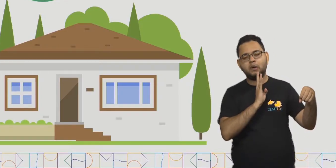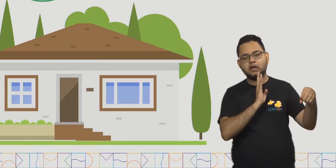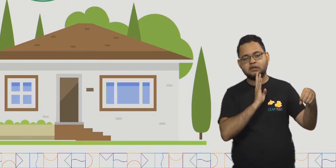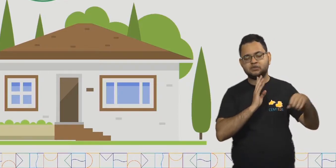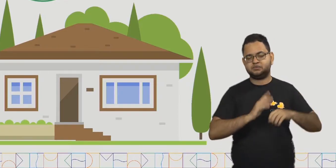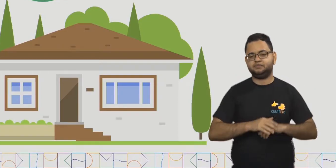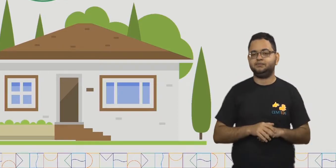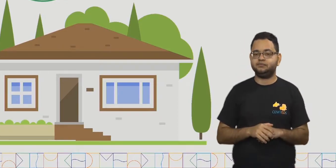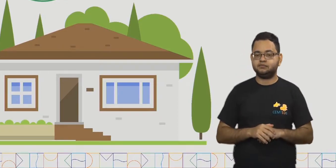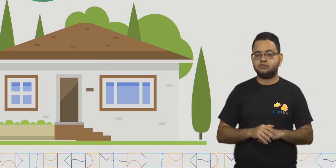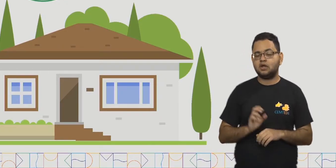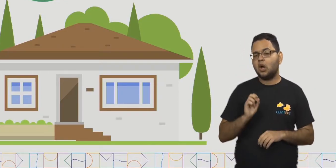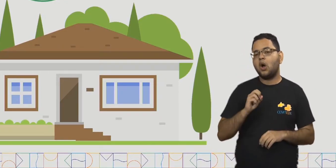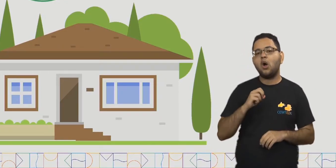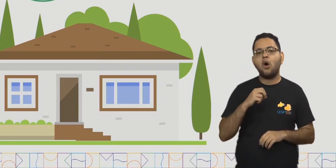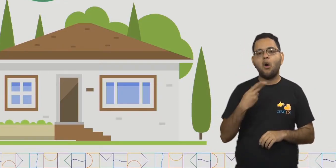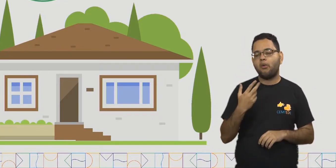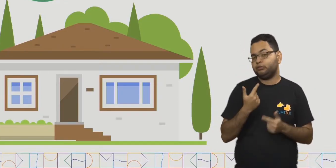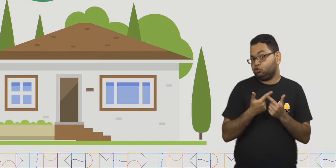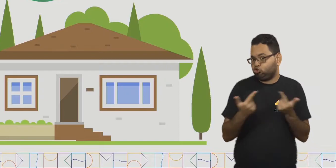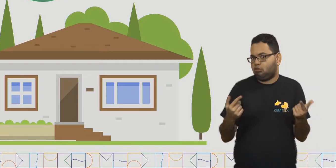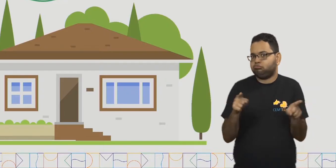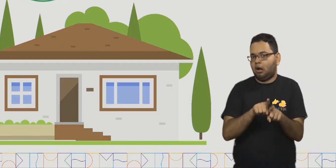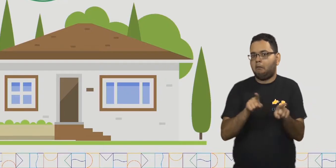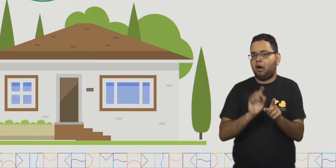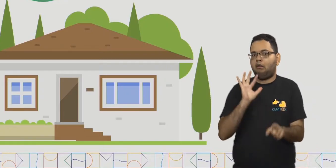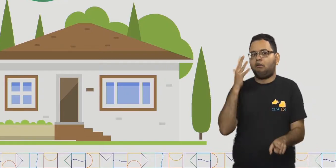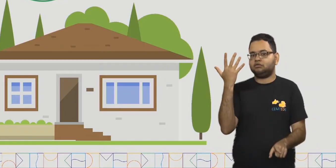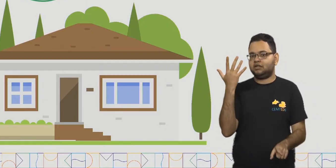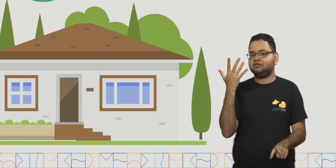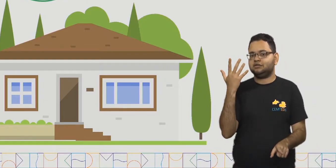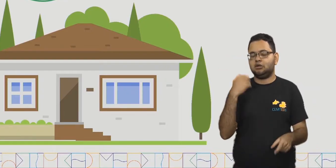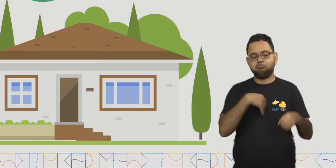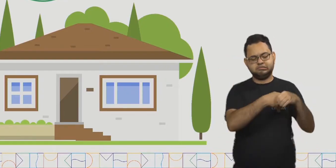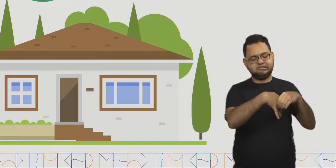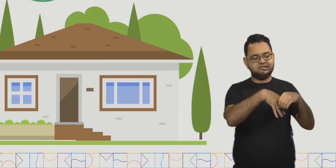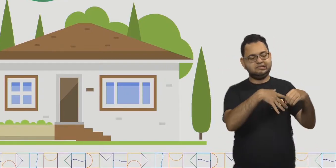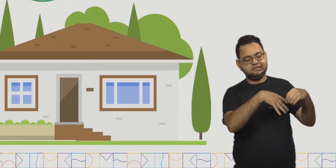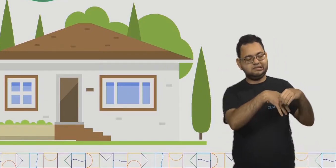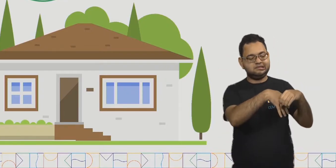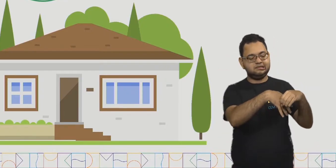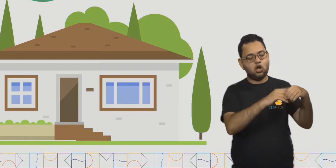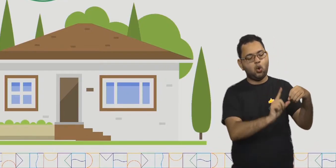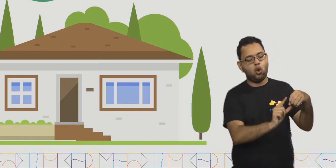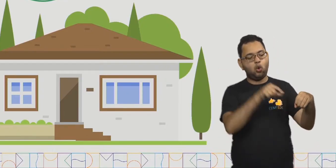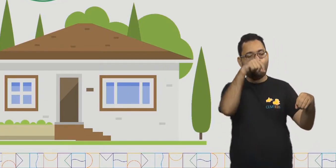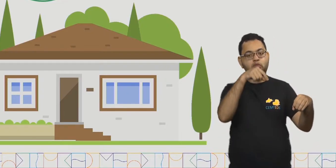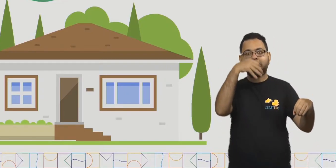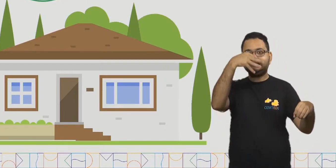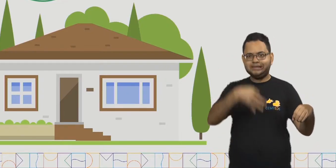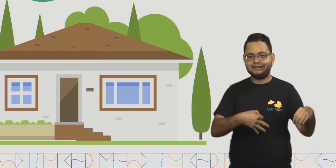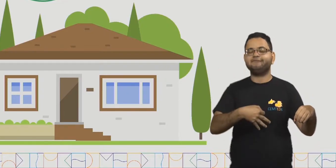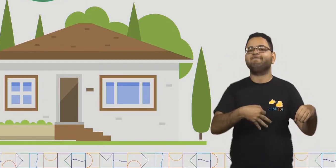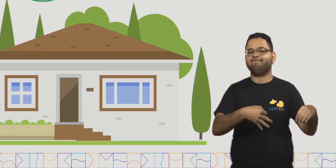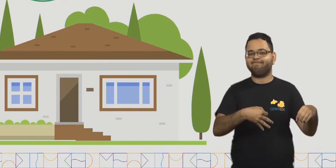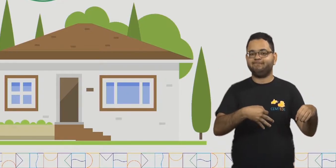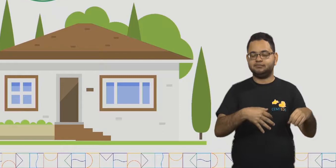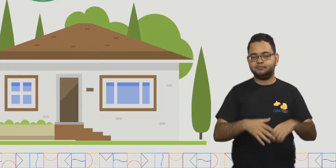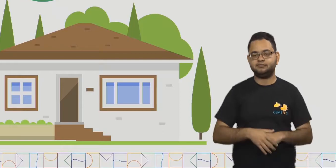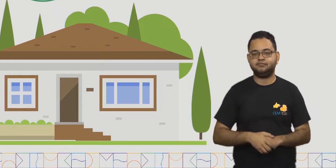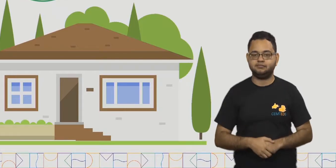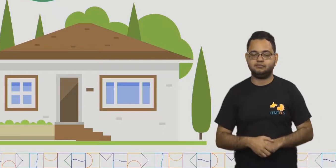abrirem o cadeado ou até mesmo na sorte em você pega a chave certa